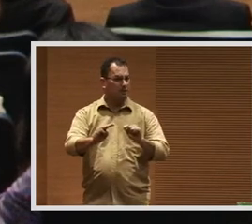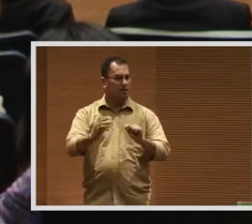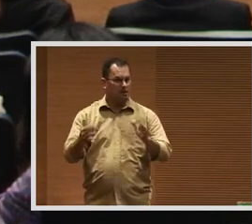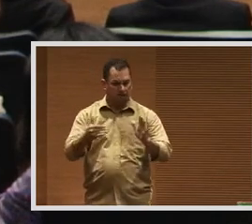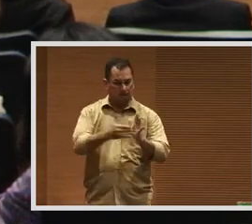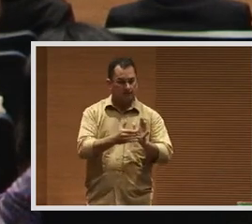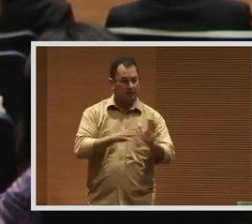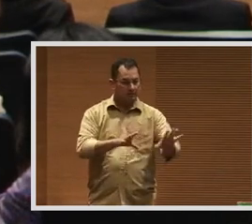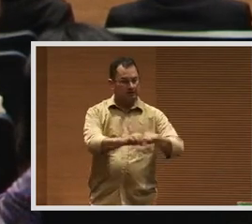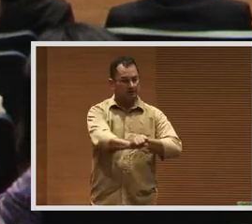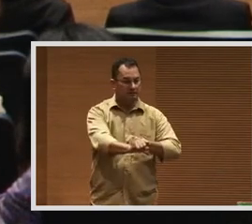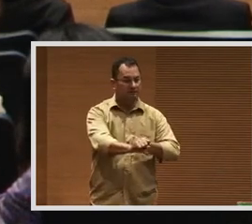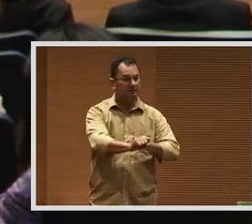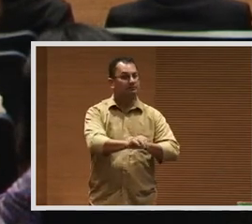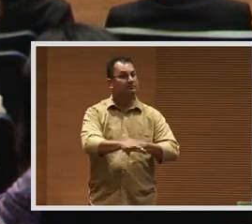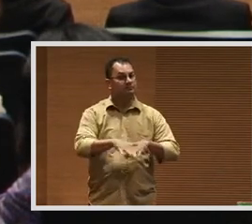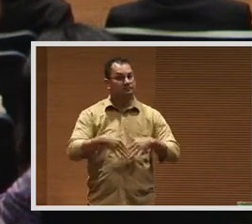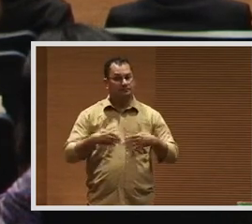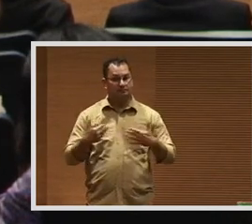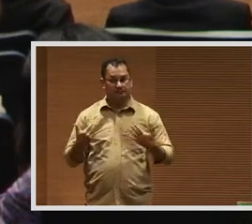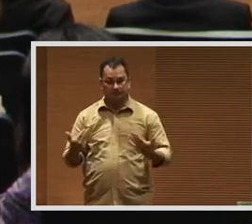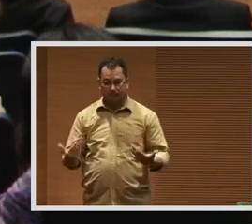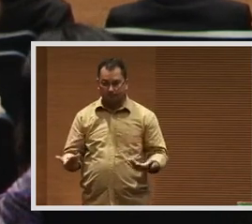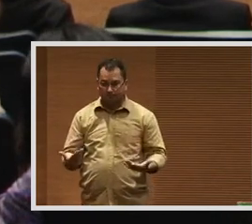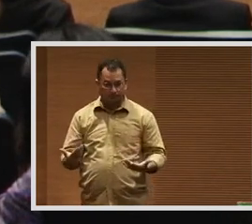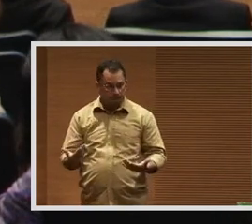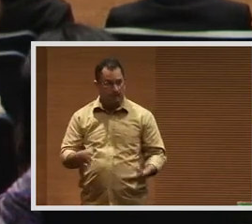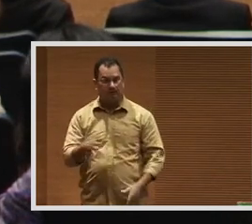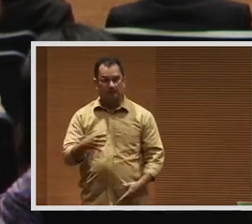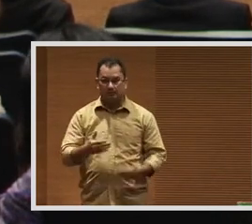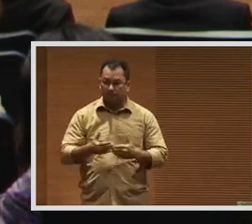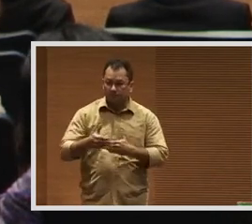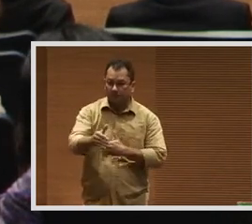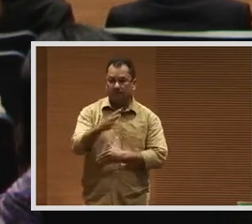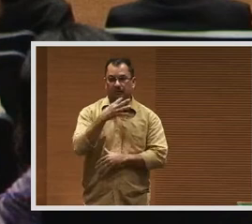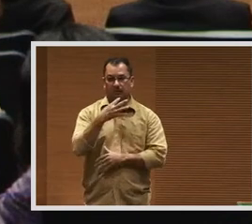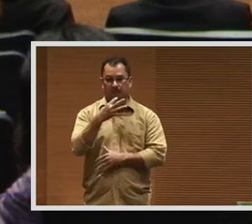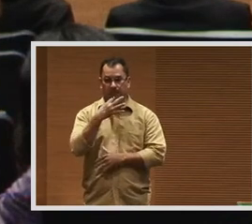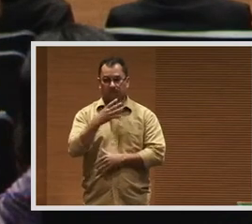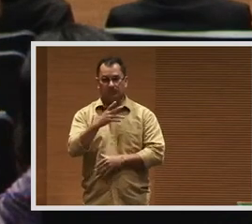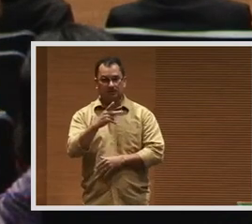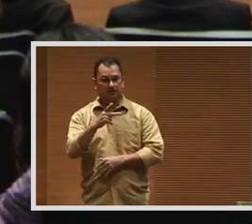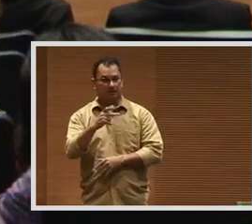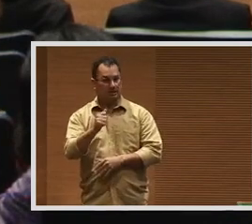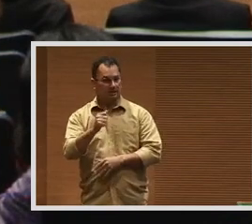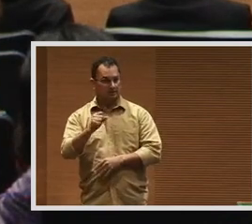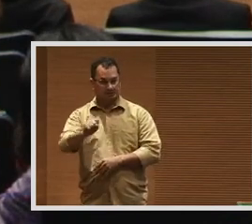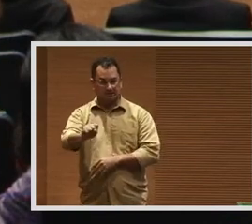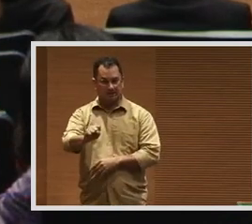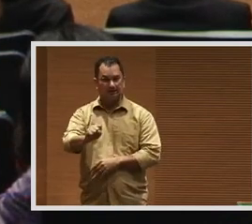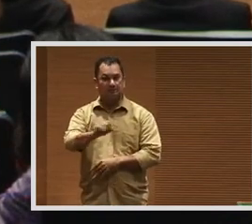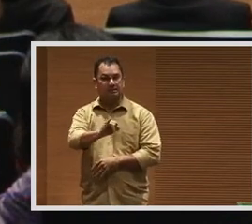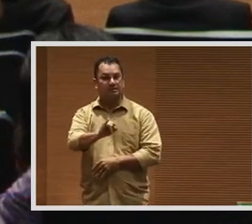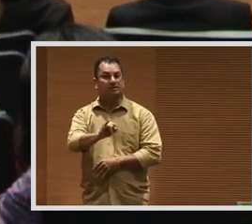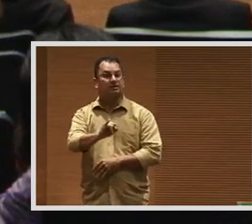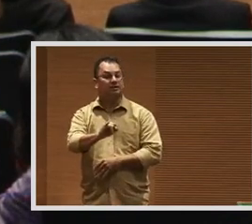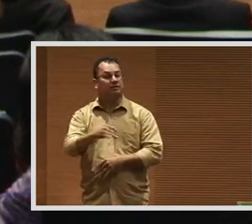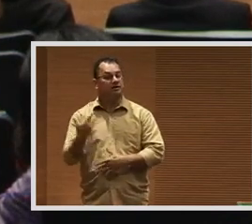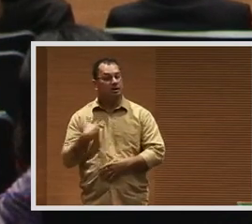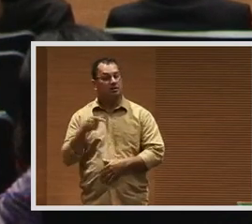final da formação, então, que eles passam a conhecer um CAPSI, né, e ficam lá meio